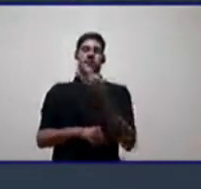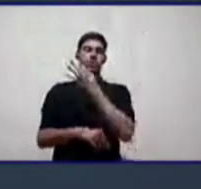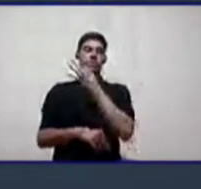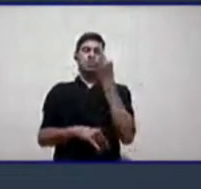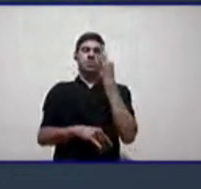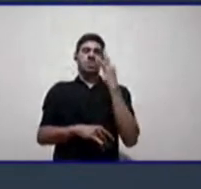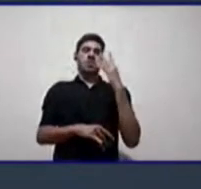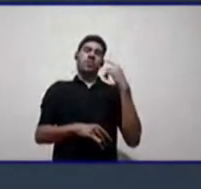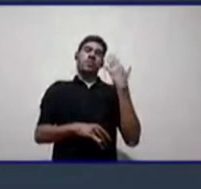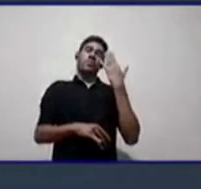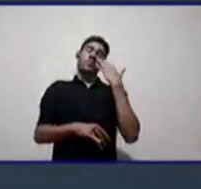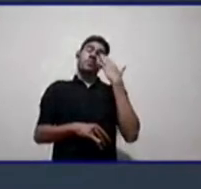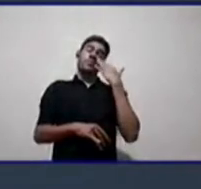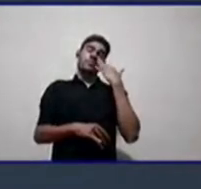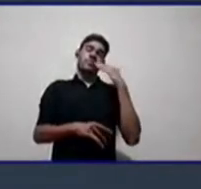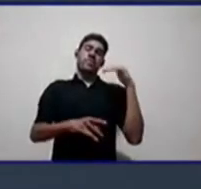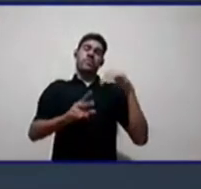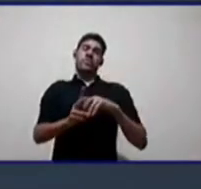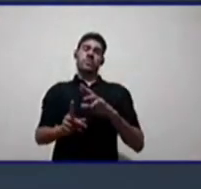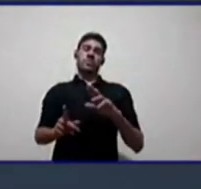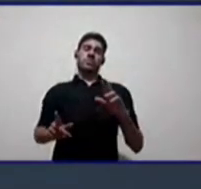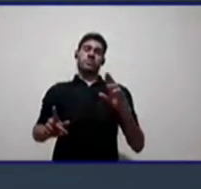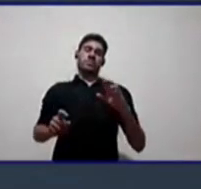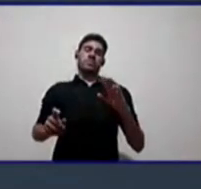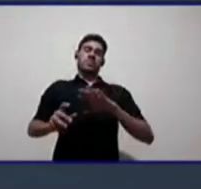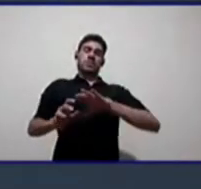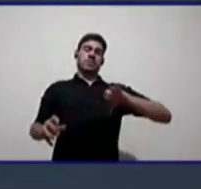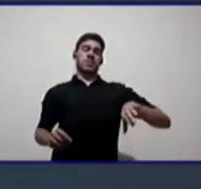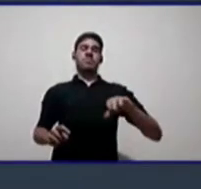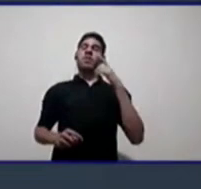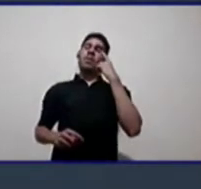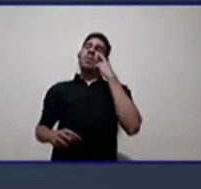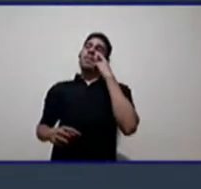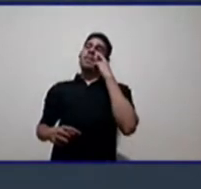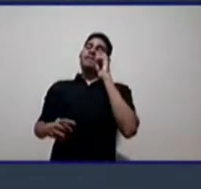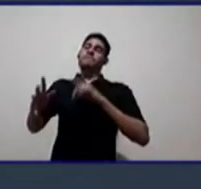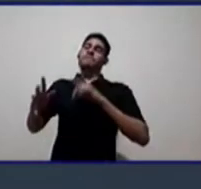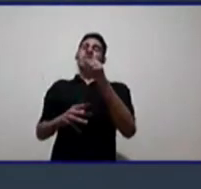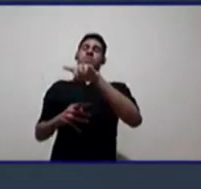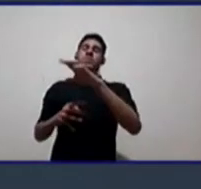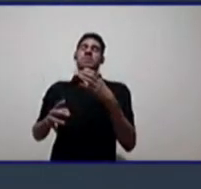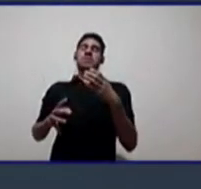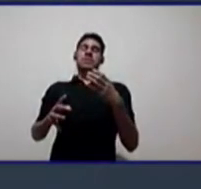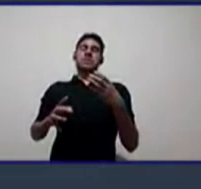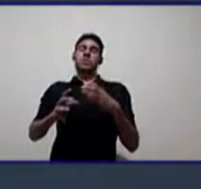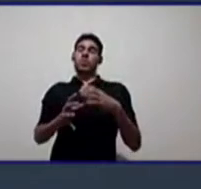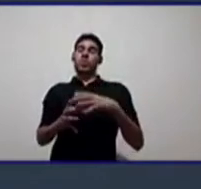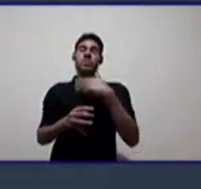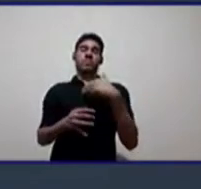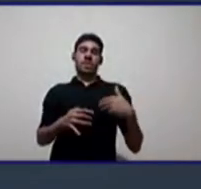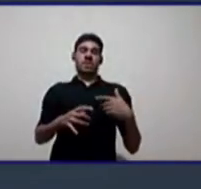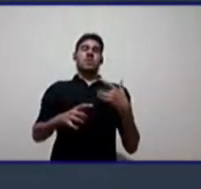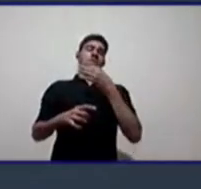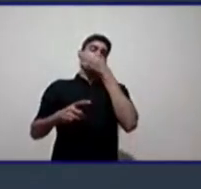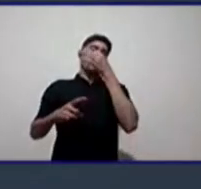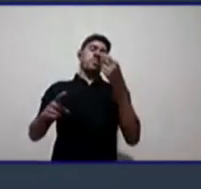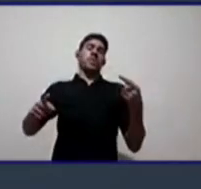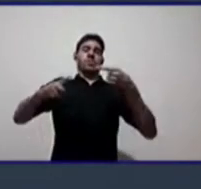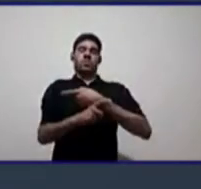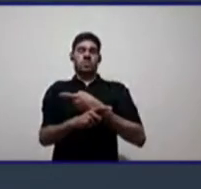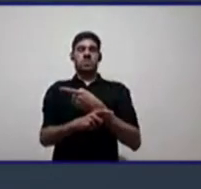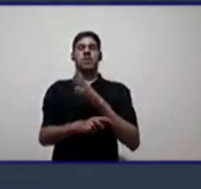voto separadamente. Indago dos eminentes colegas se há divergência quanto à solução dada pelo ministro Tarcísio Vieira de